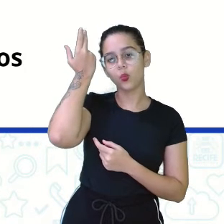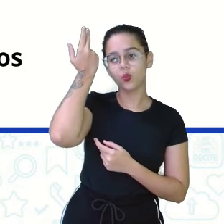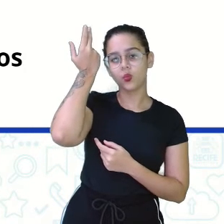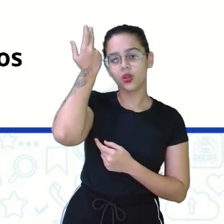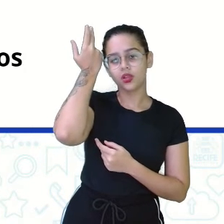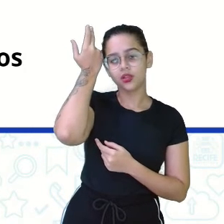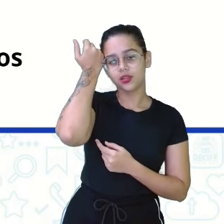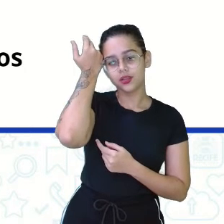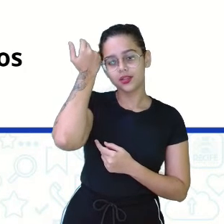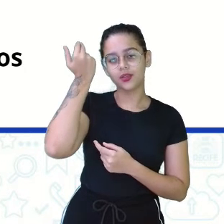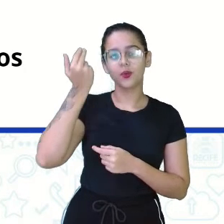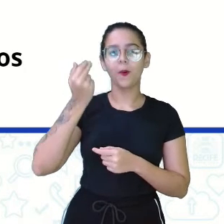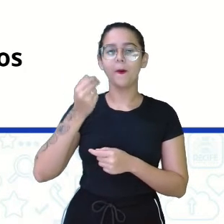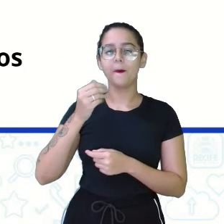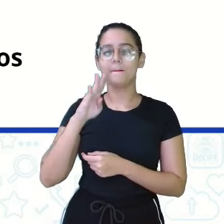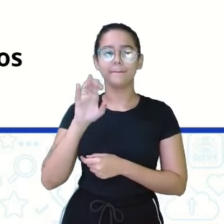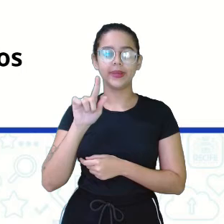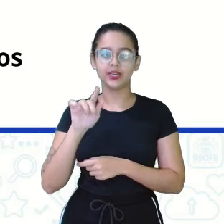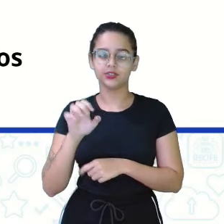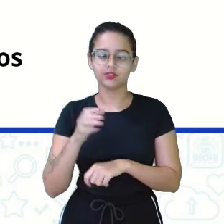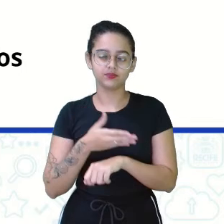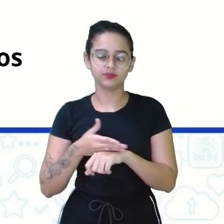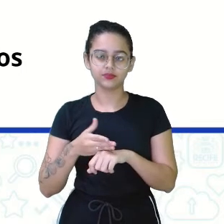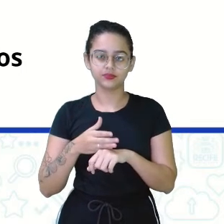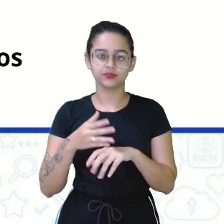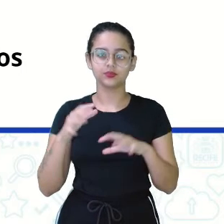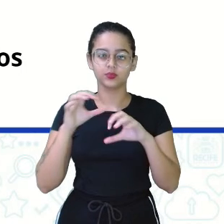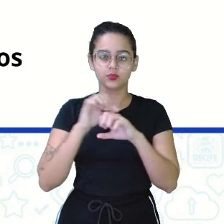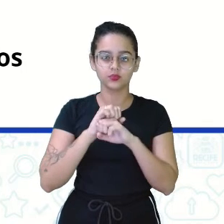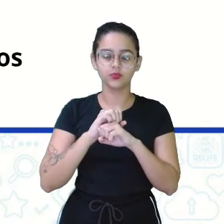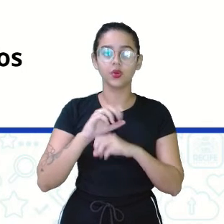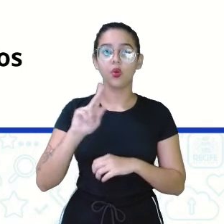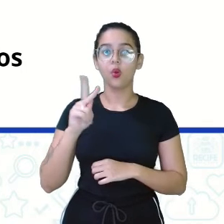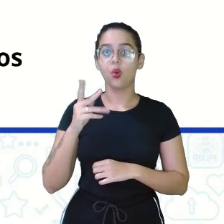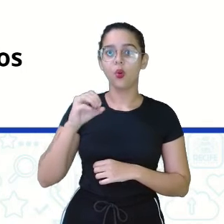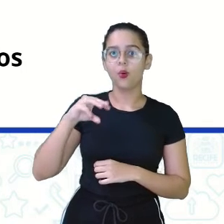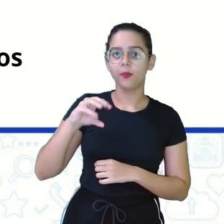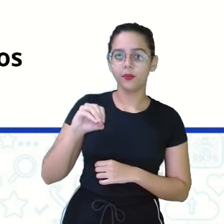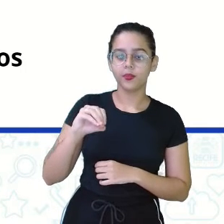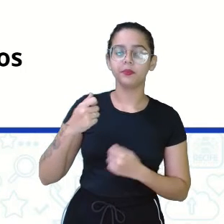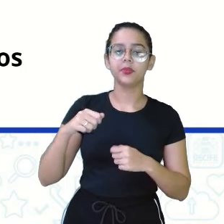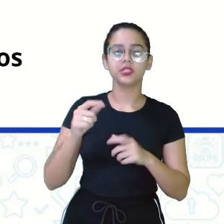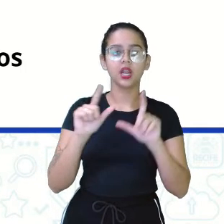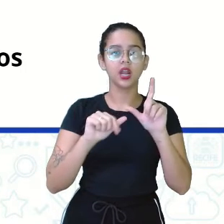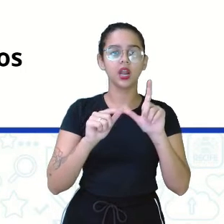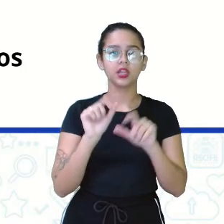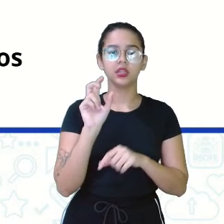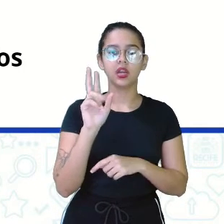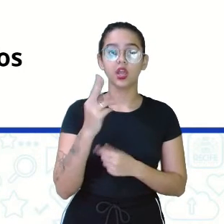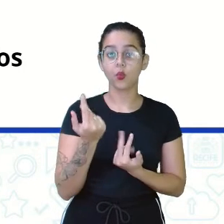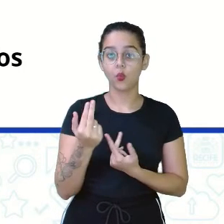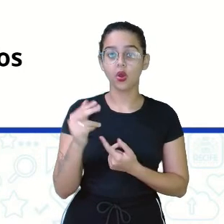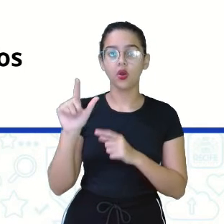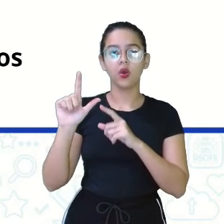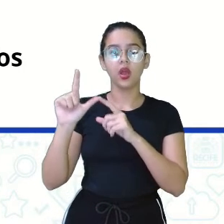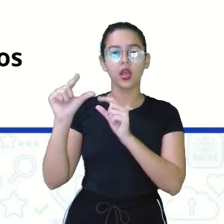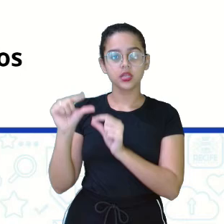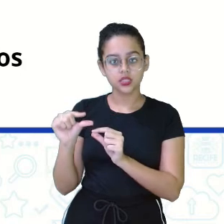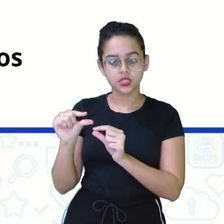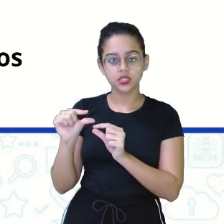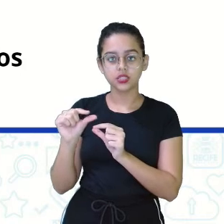aí. Homozigoto, que a gente já sabe tem que ser a letrinha igual, né? Isso. Recessivo, letrinha